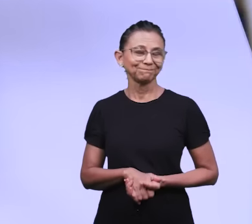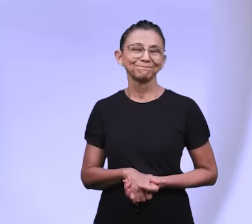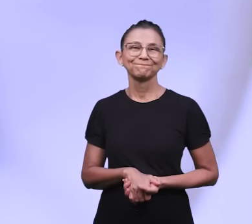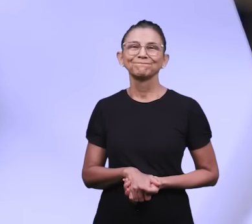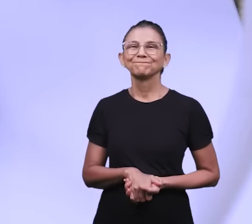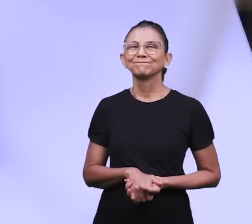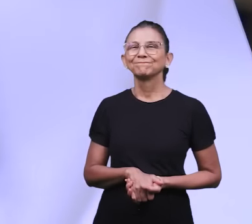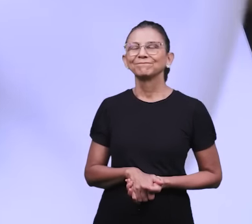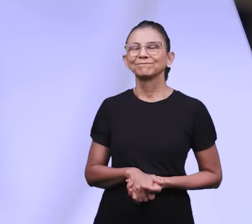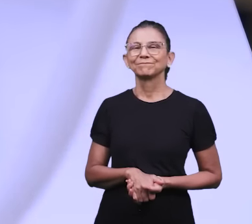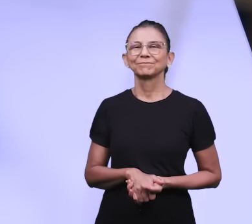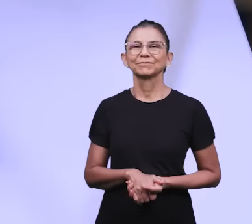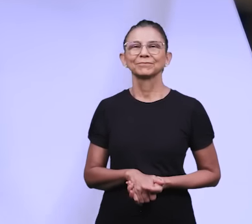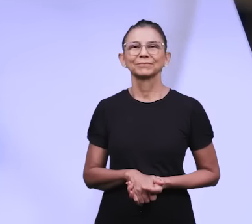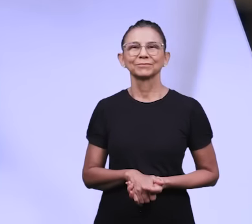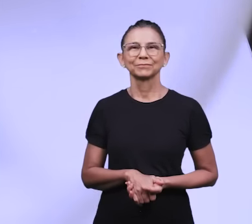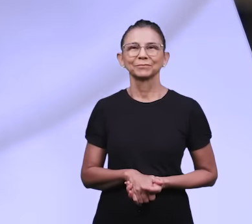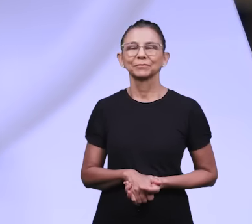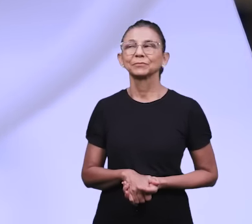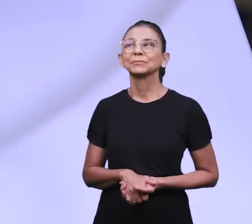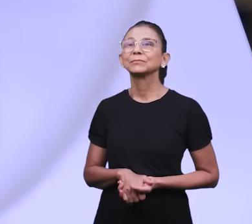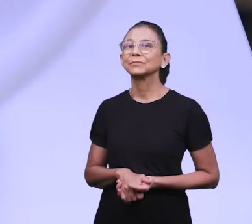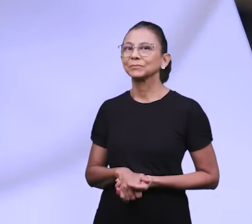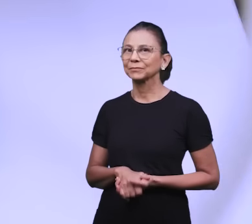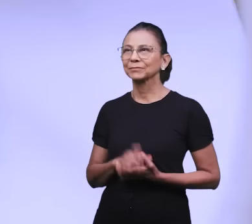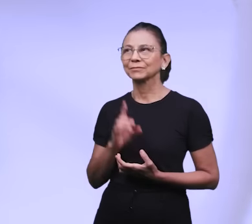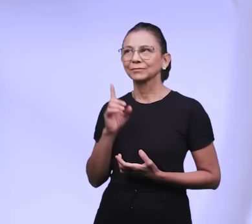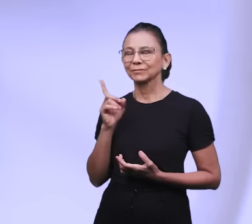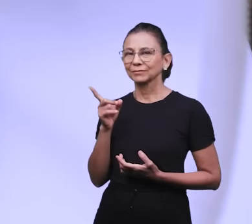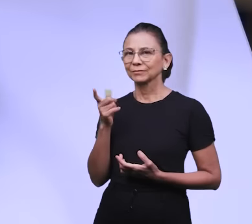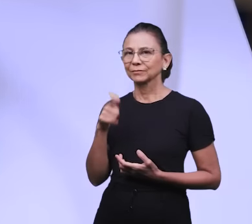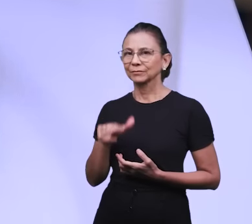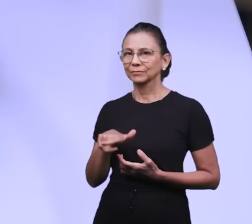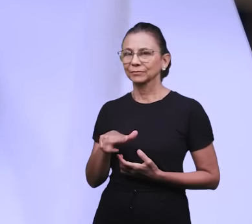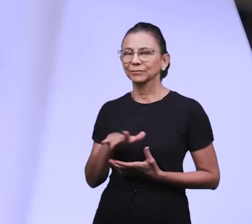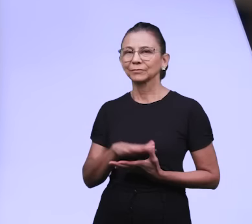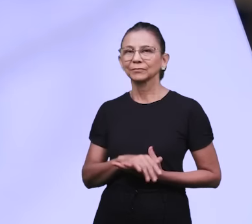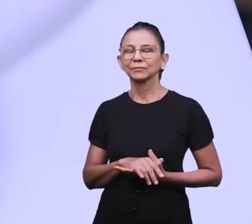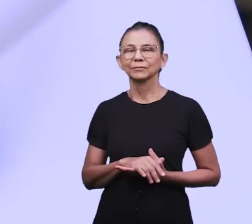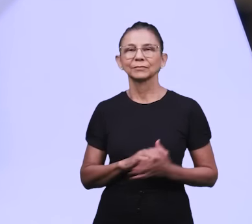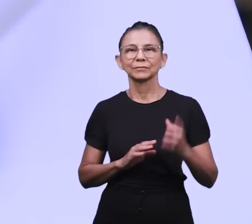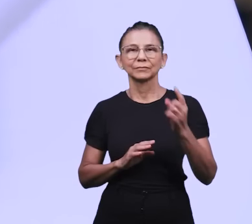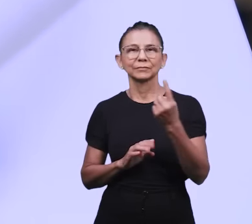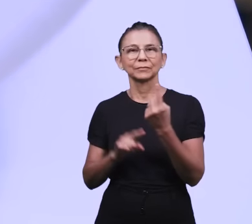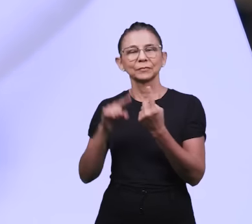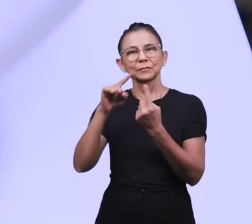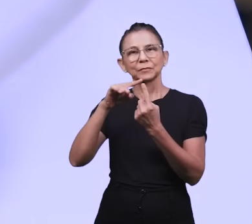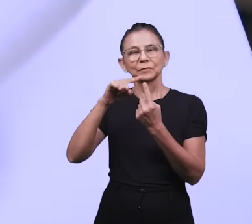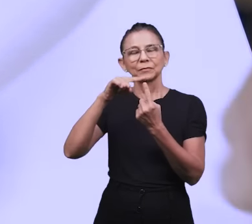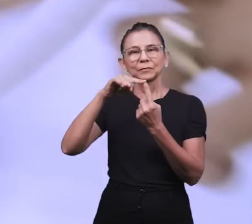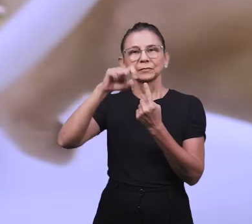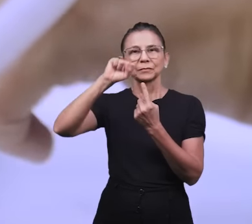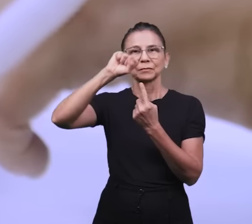tocou com as notinhas bem soltinha é o estacato vamos de novo